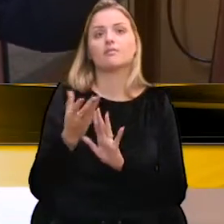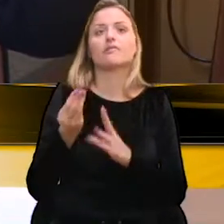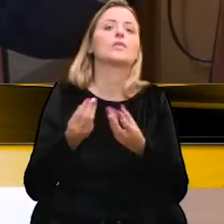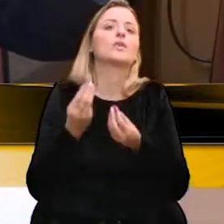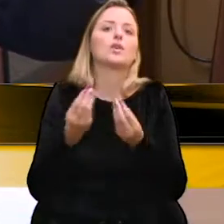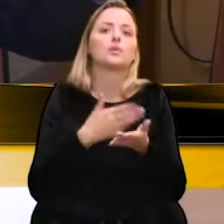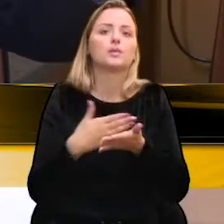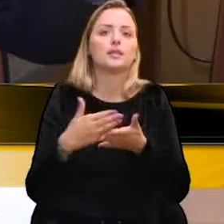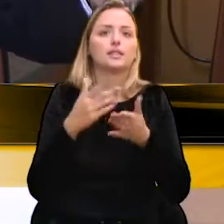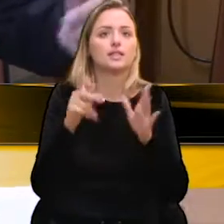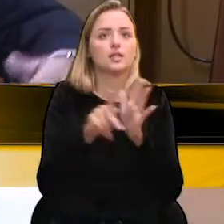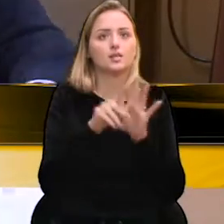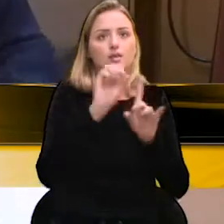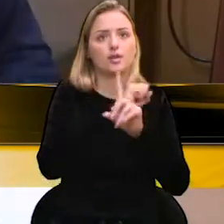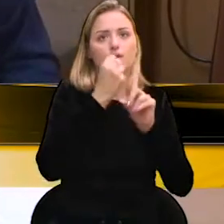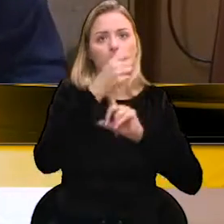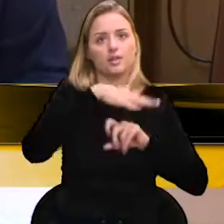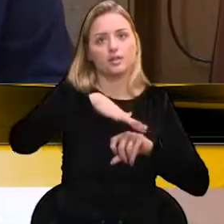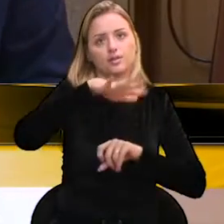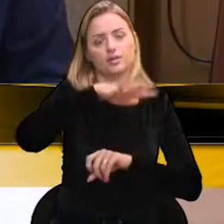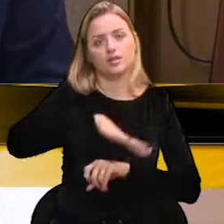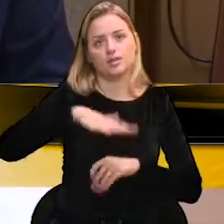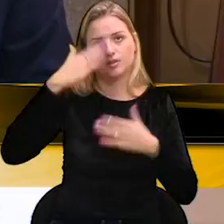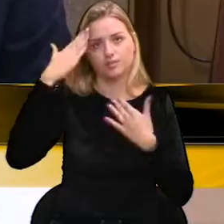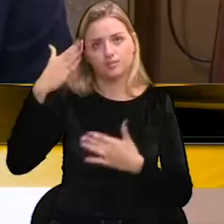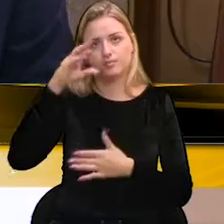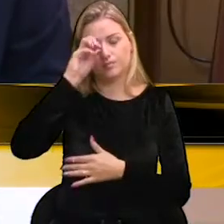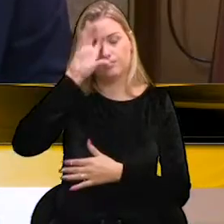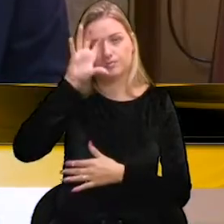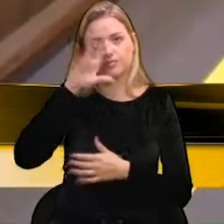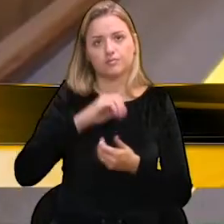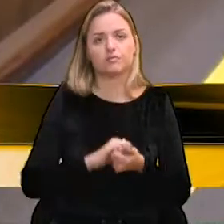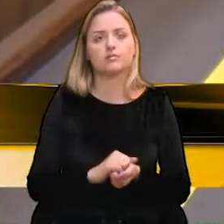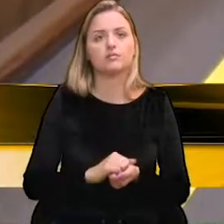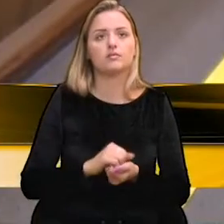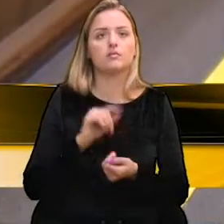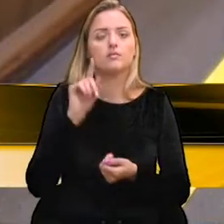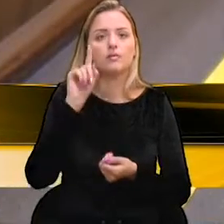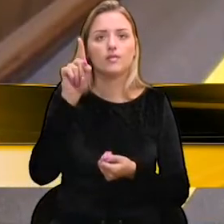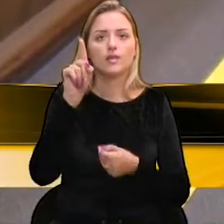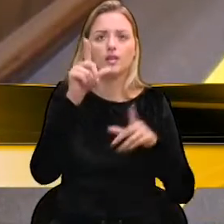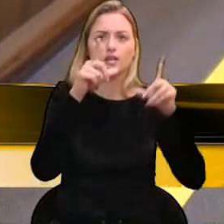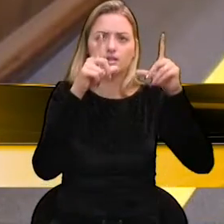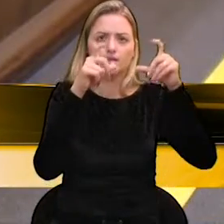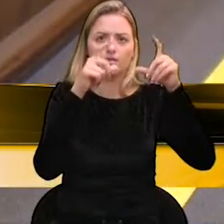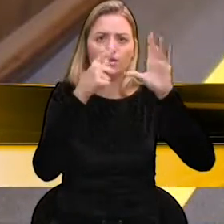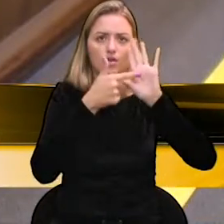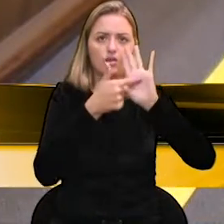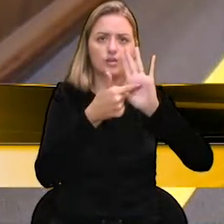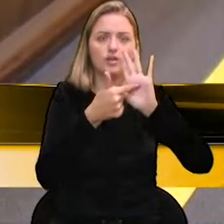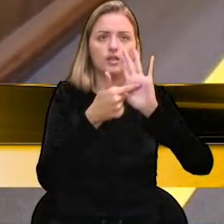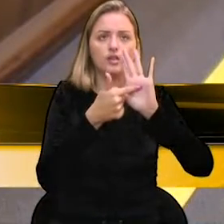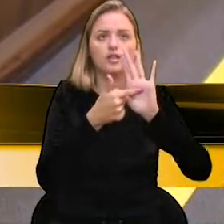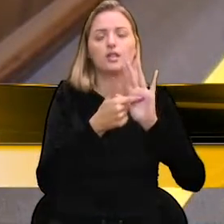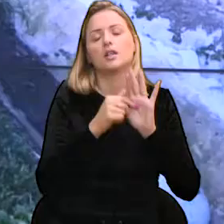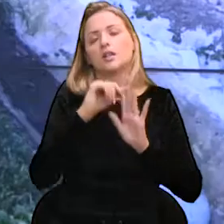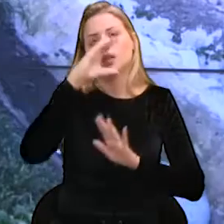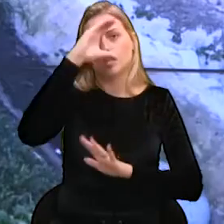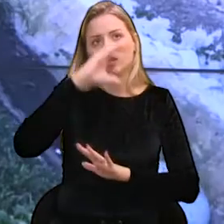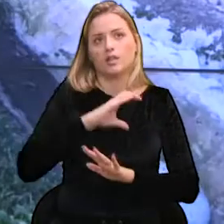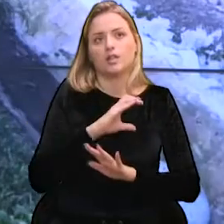começa? Na sociedade. Muito obrigado. Obrigado, vereador Fiuso. Essa fotografia, e um